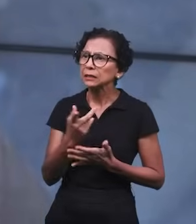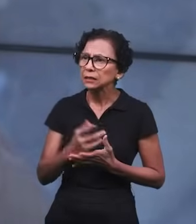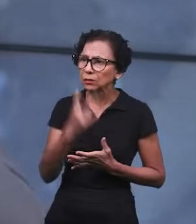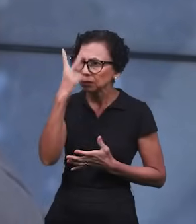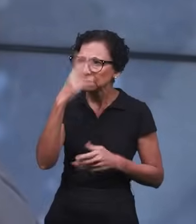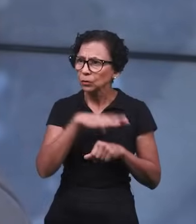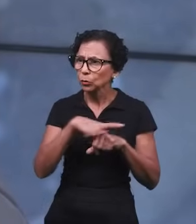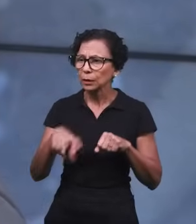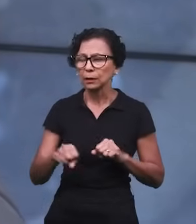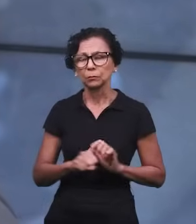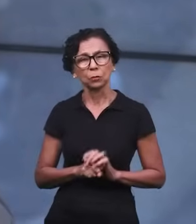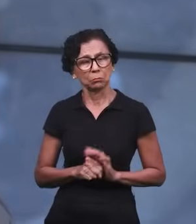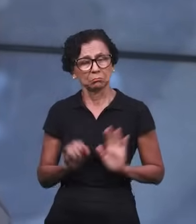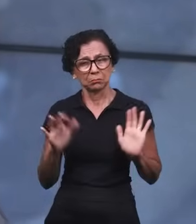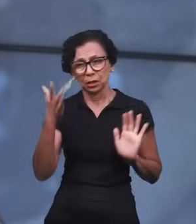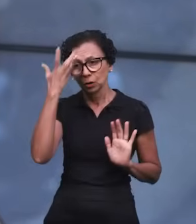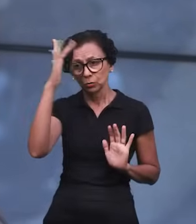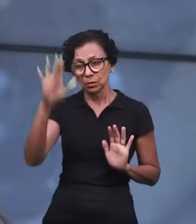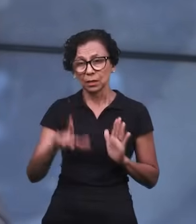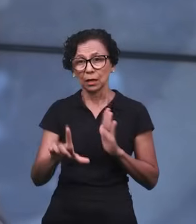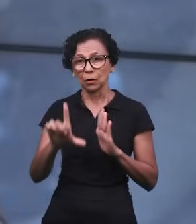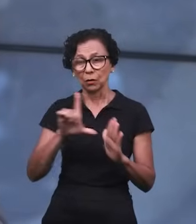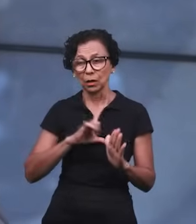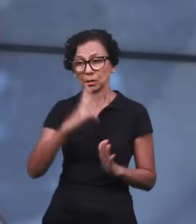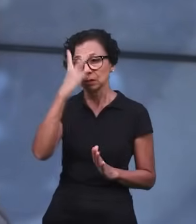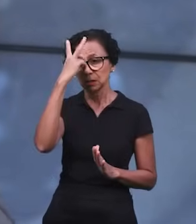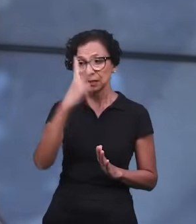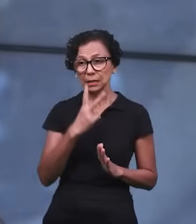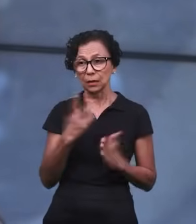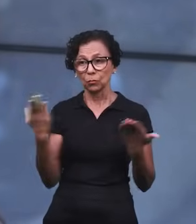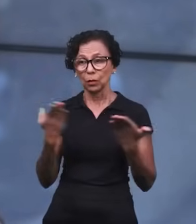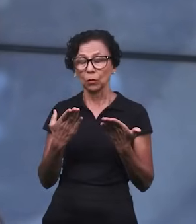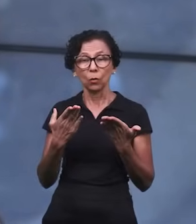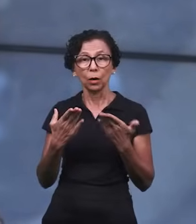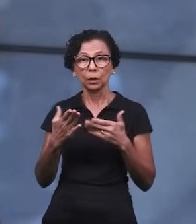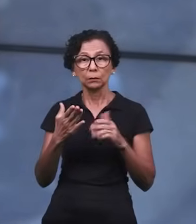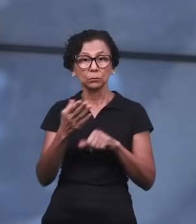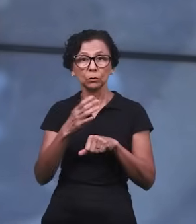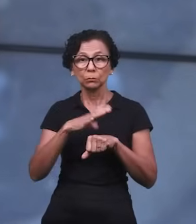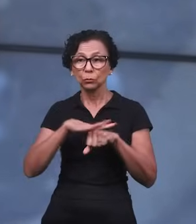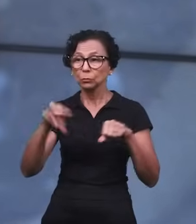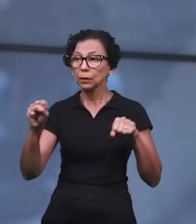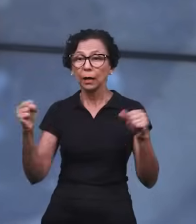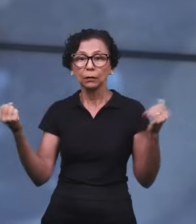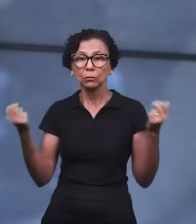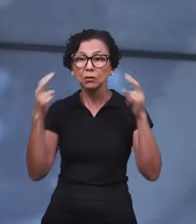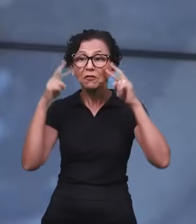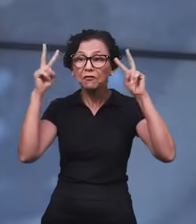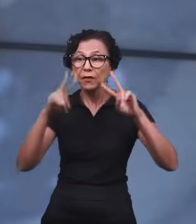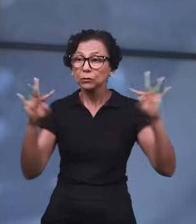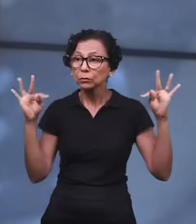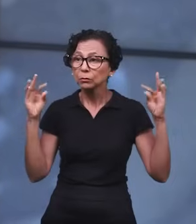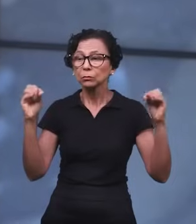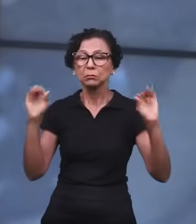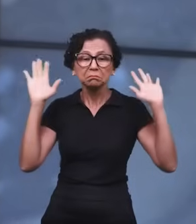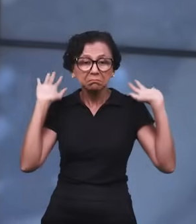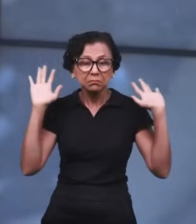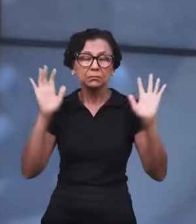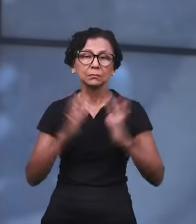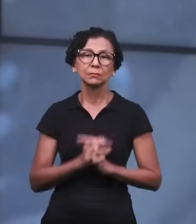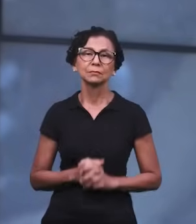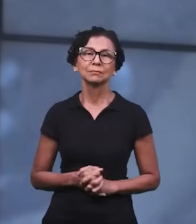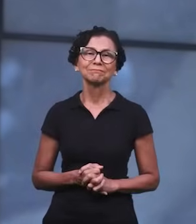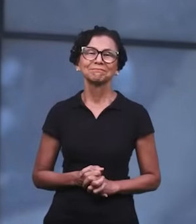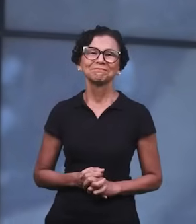Então ninguém vai tirar isso de mim. É uma experiência que eu tenho e que me dá vida, né? E vida em abundância, como diz a palavra